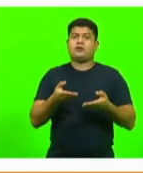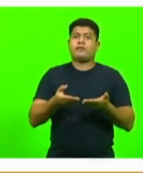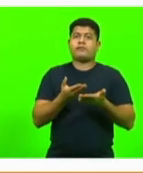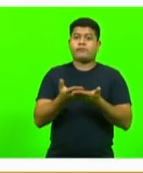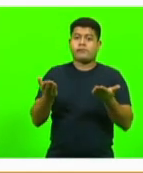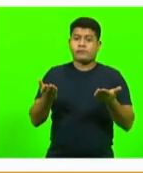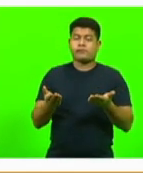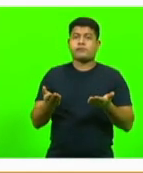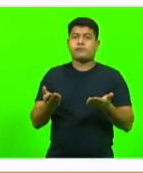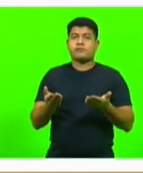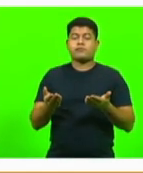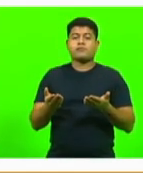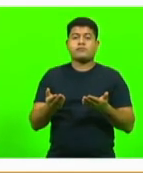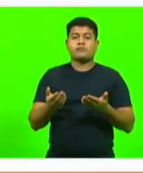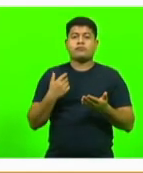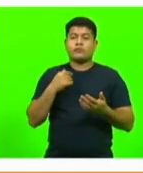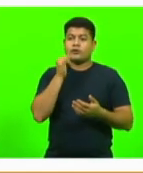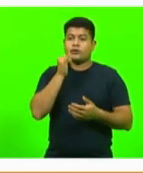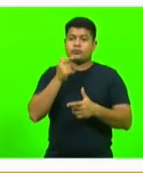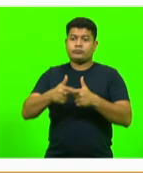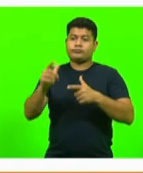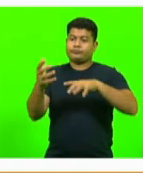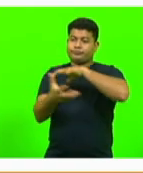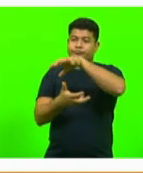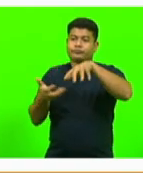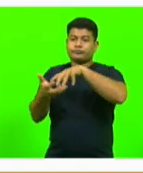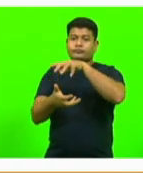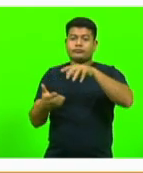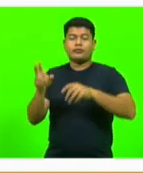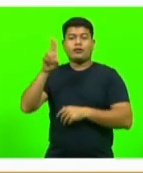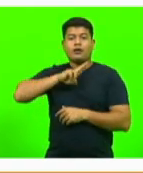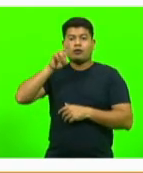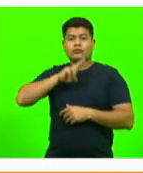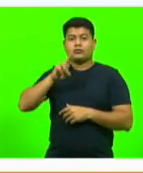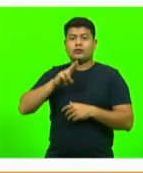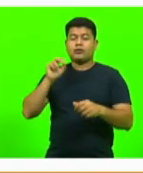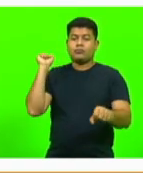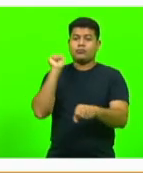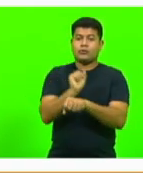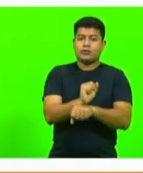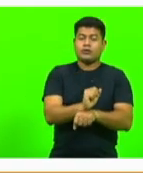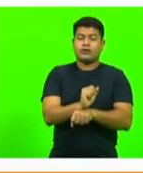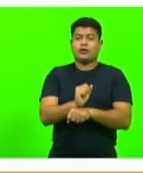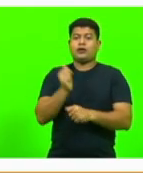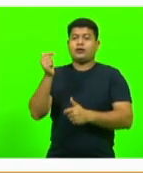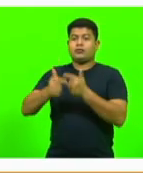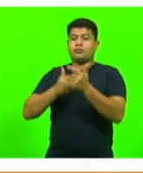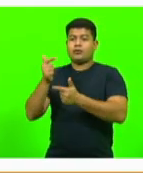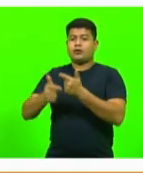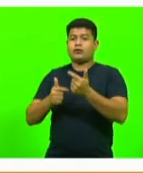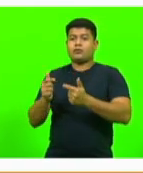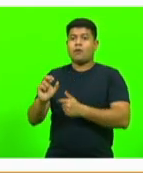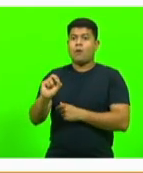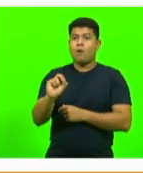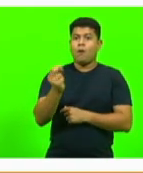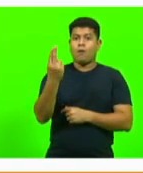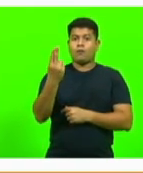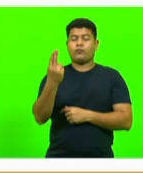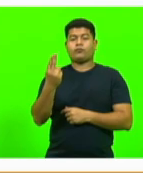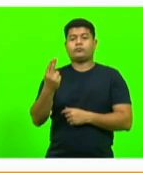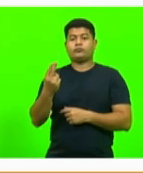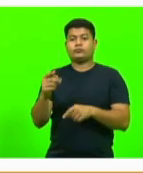de recolher decorrente de calamidade de emergência de paralisações em atividades essenciais ou de acúmulo